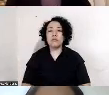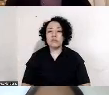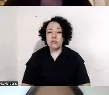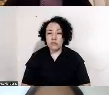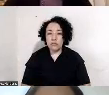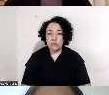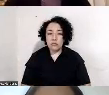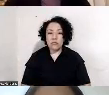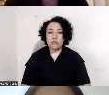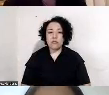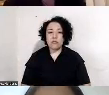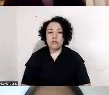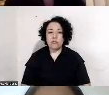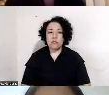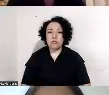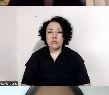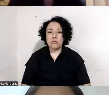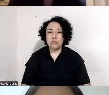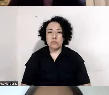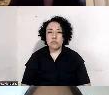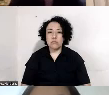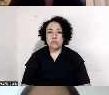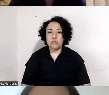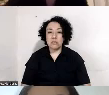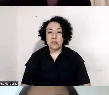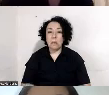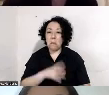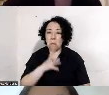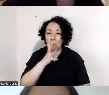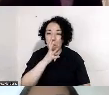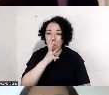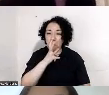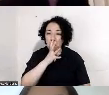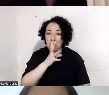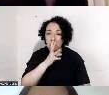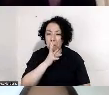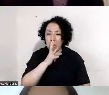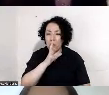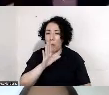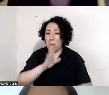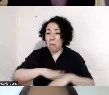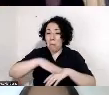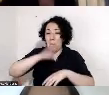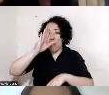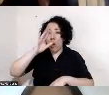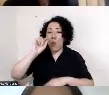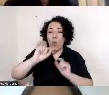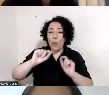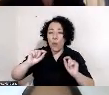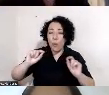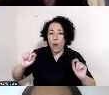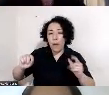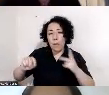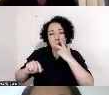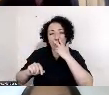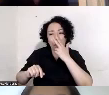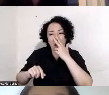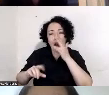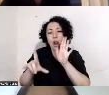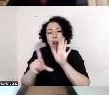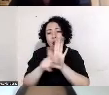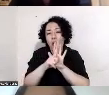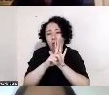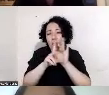I see your academic talents. A maioria foi identificado com os padrões do Estado, os padrões da lei.